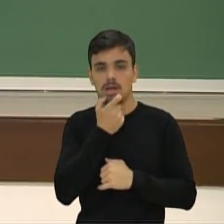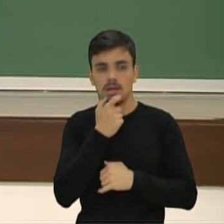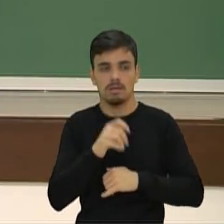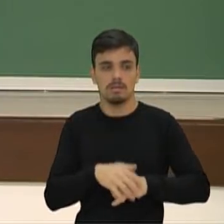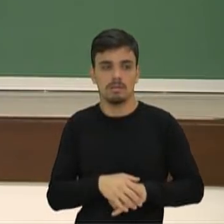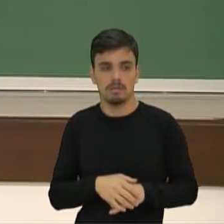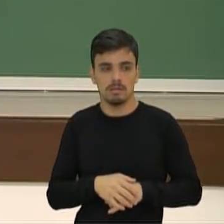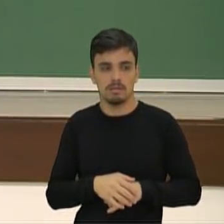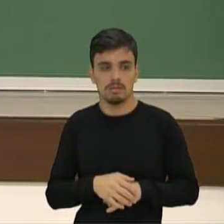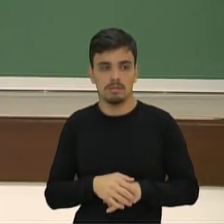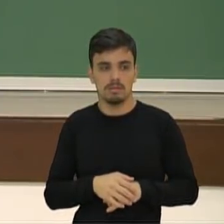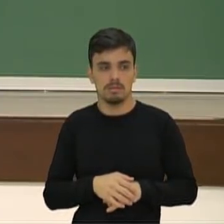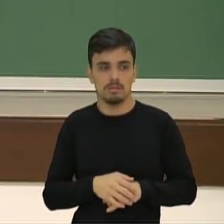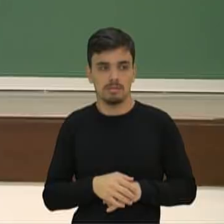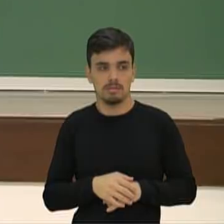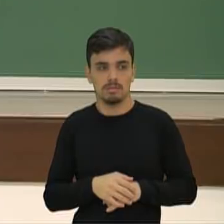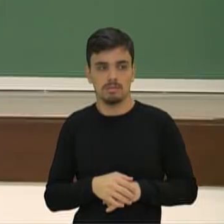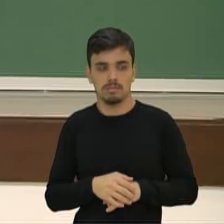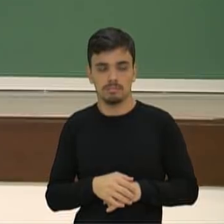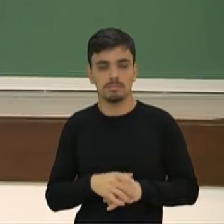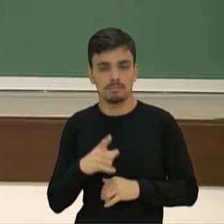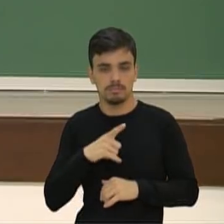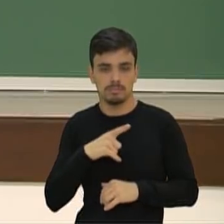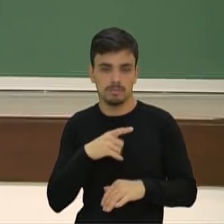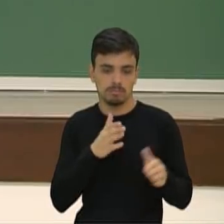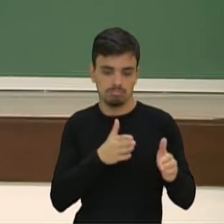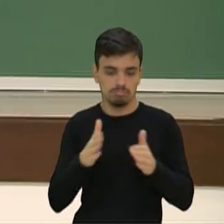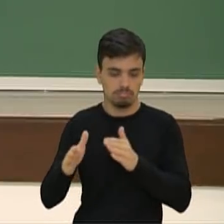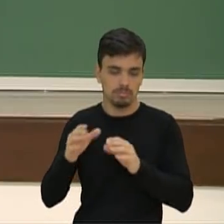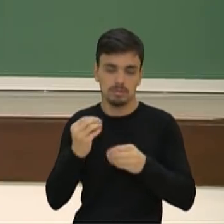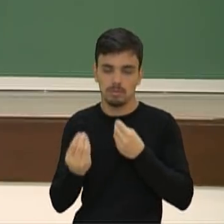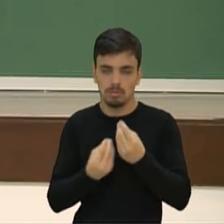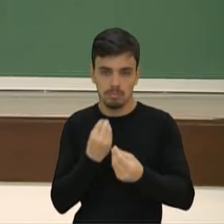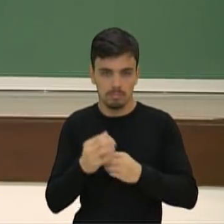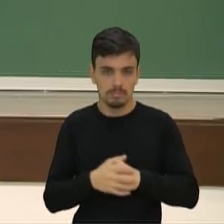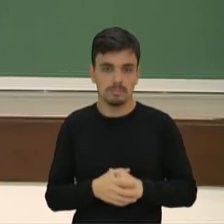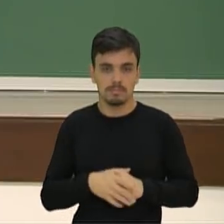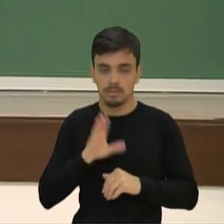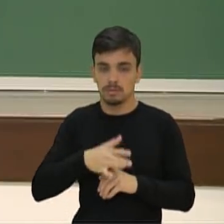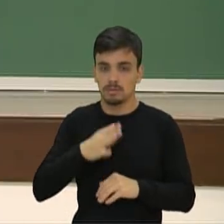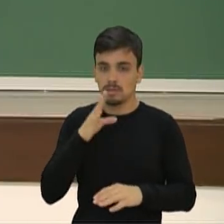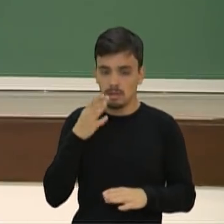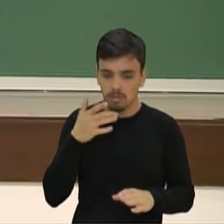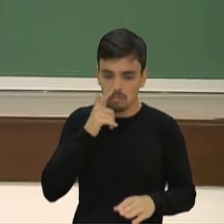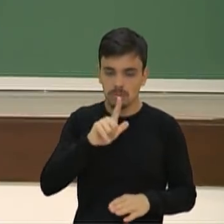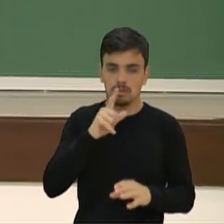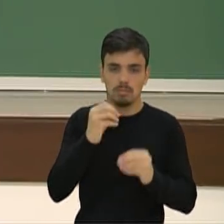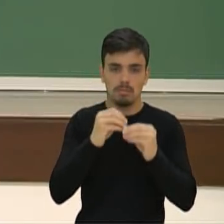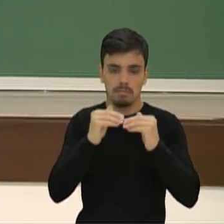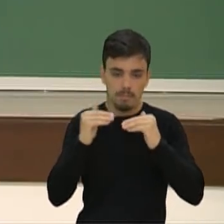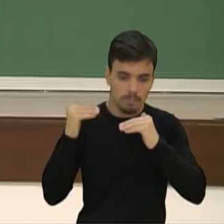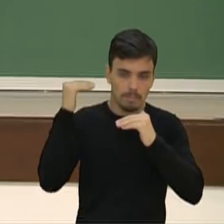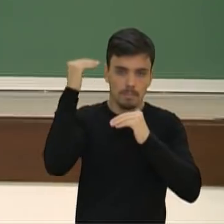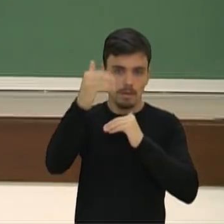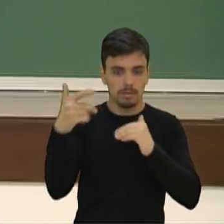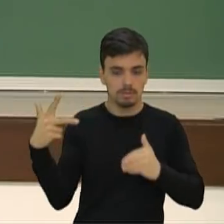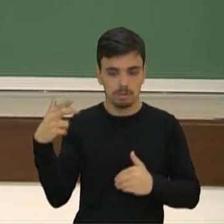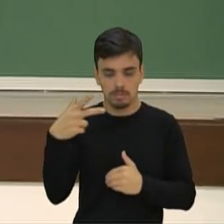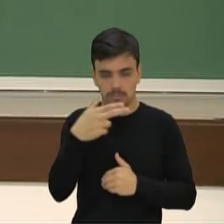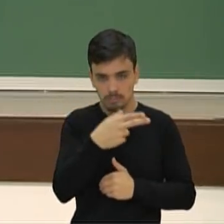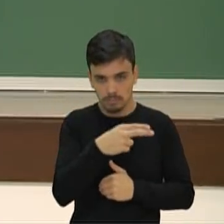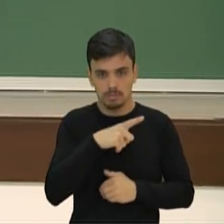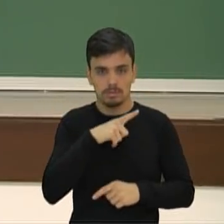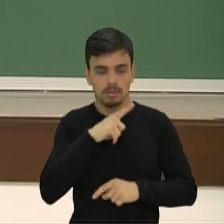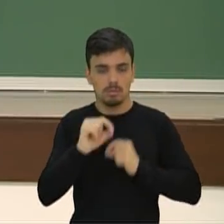traduzindo vai ficar talvez um pouco fora de ordem essa estruturação, ok? Então já conseguimos avançar nesse aspecto da cirurgia,